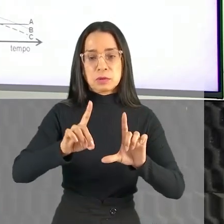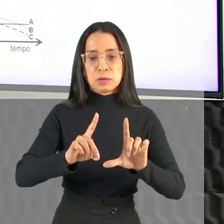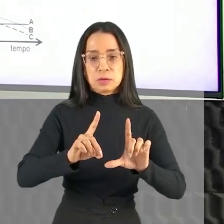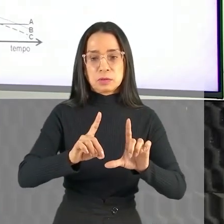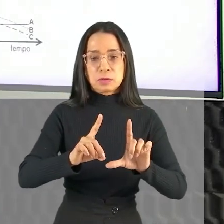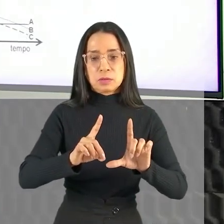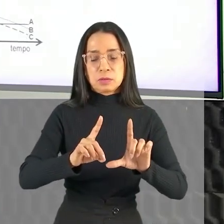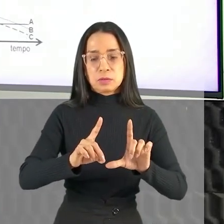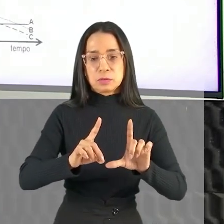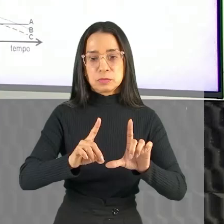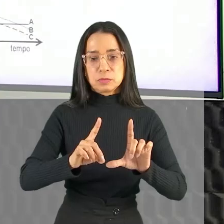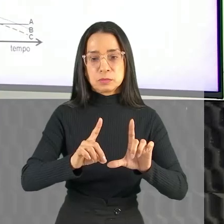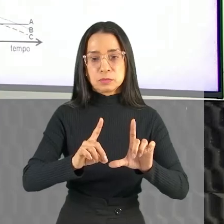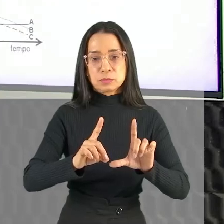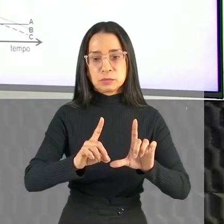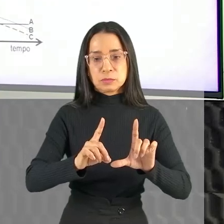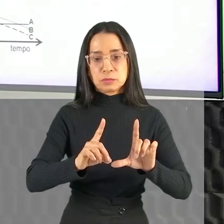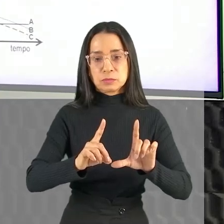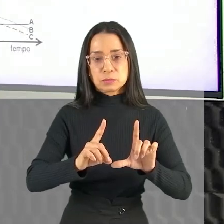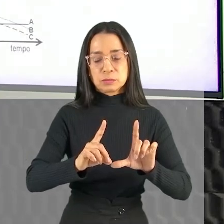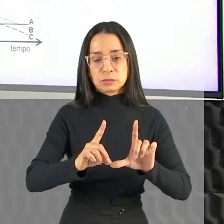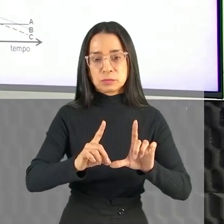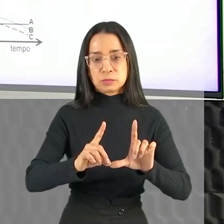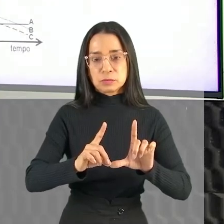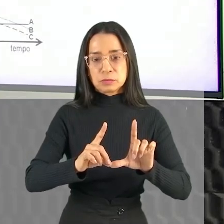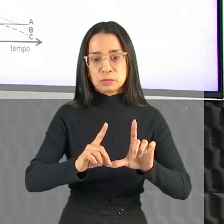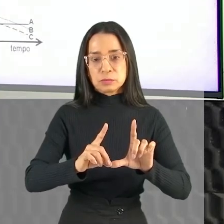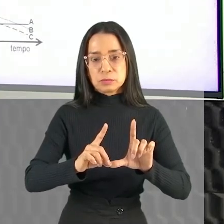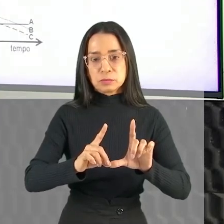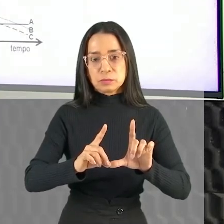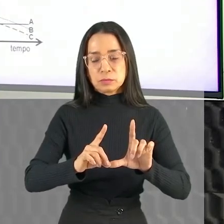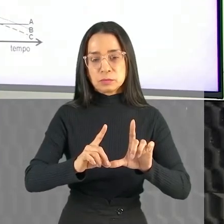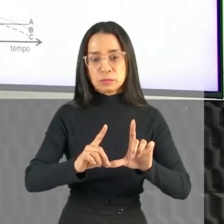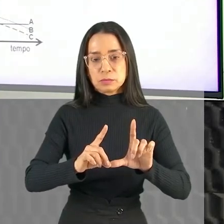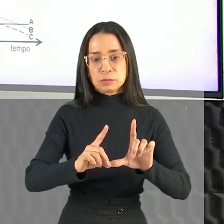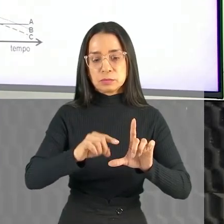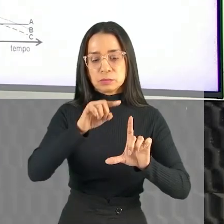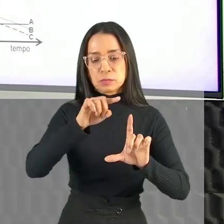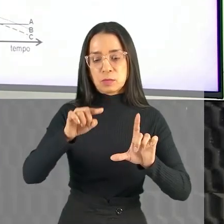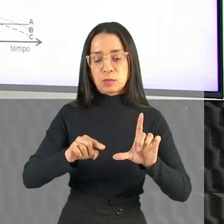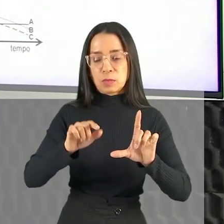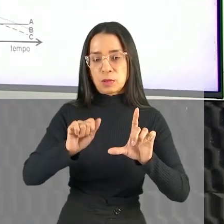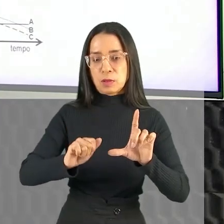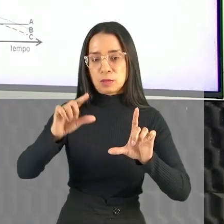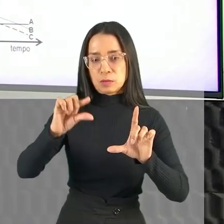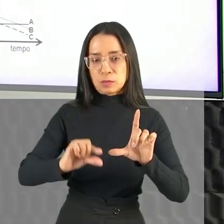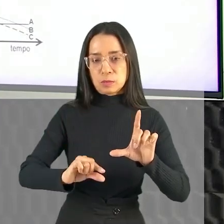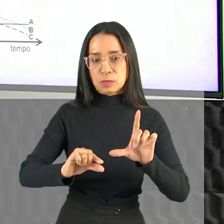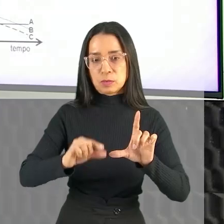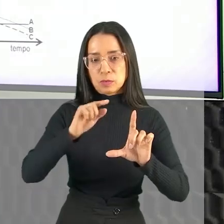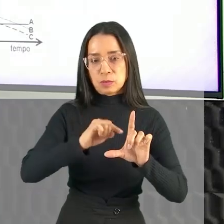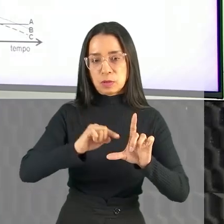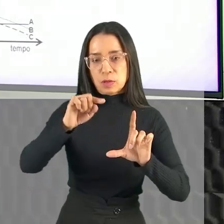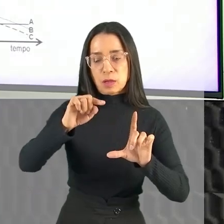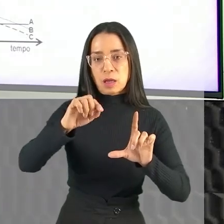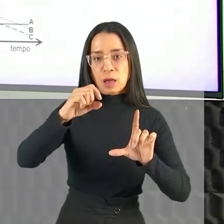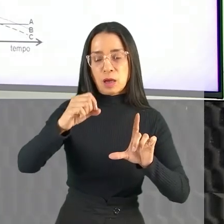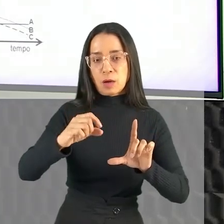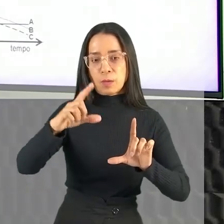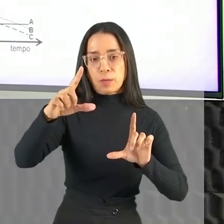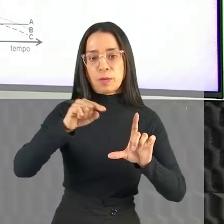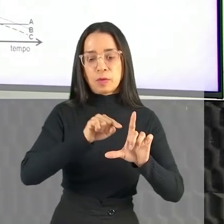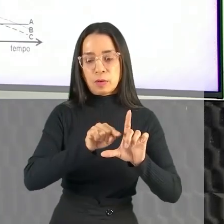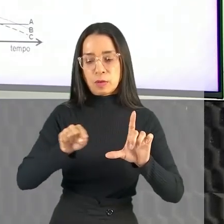poluente cai, a quantidade de oxigênio aumenta e a quantidade de indivíduos que dependem de oxigênio se mantém.